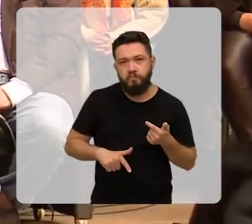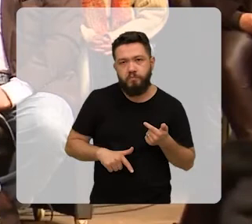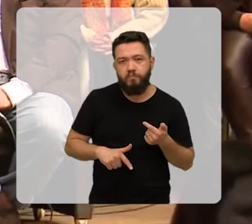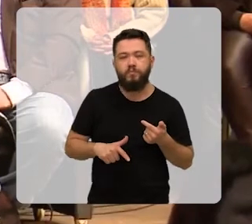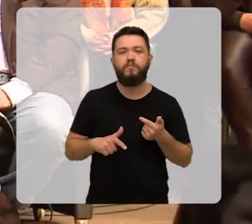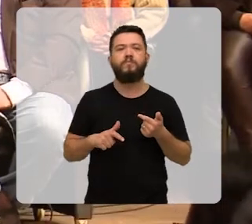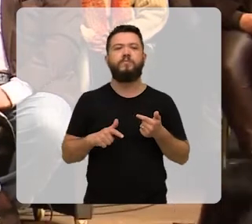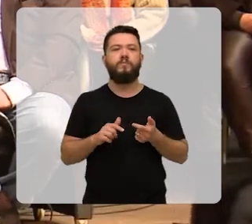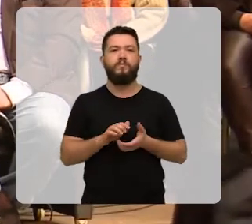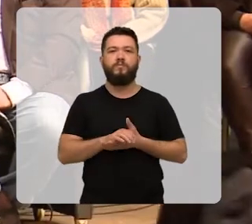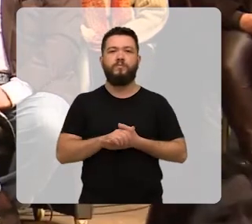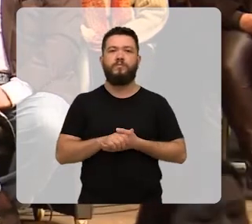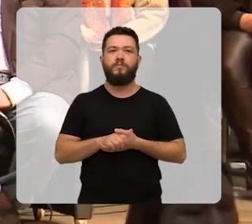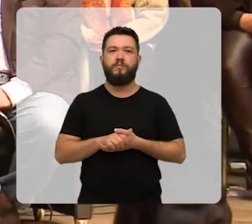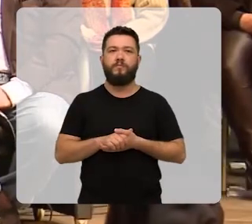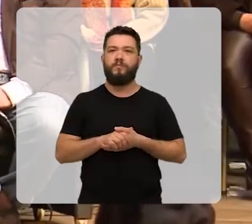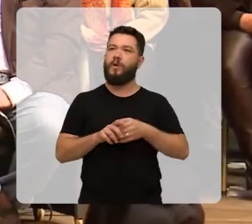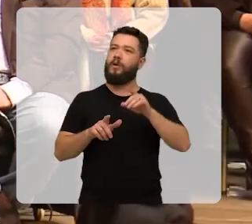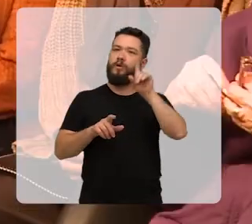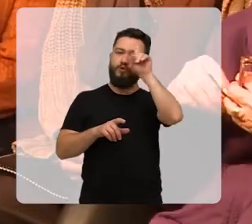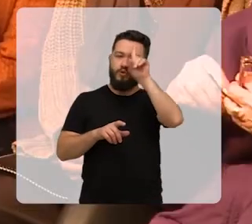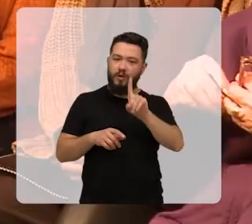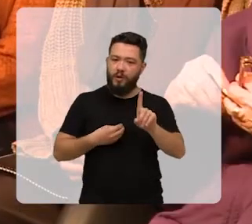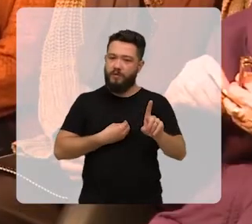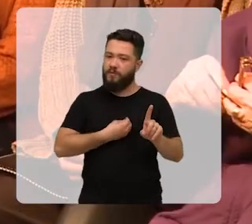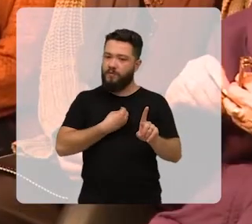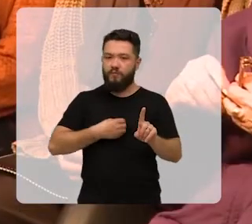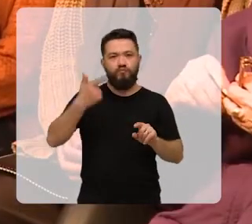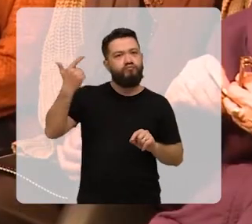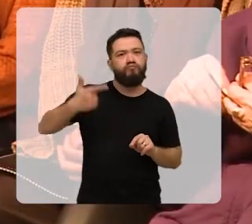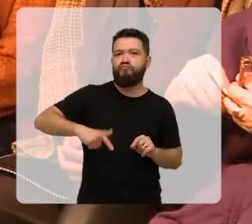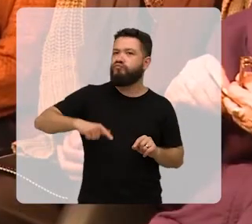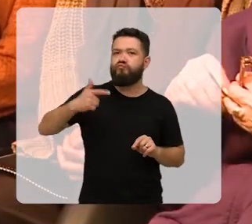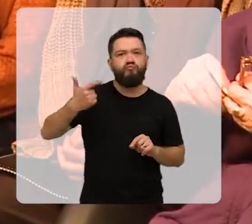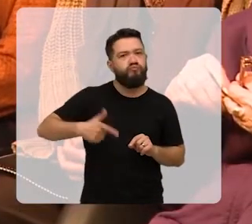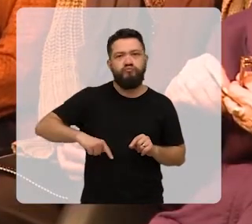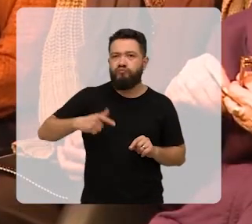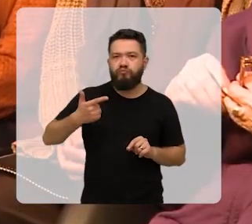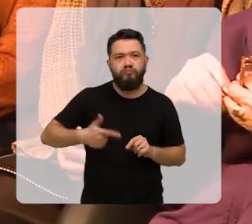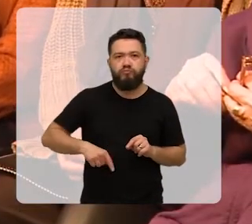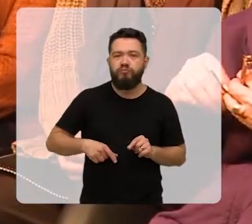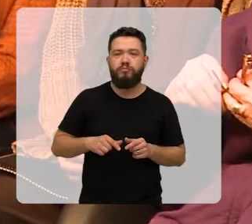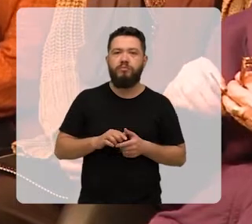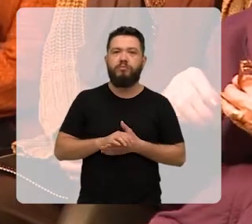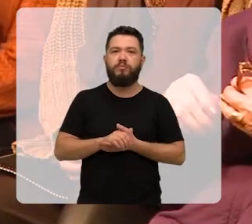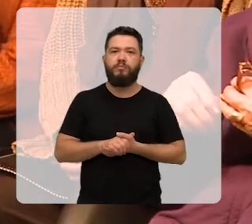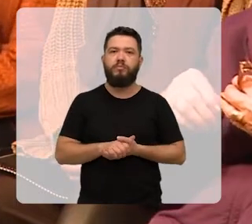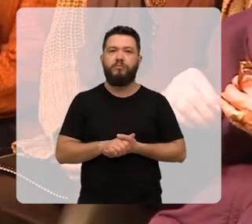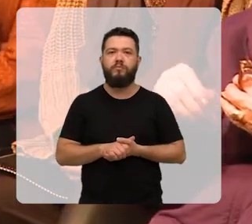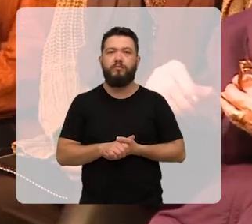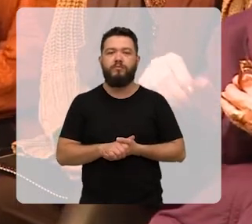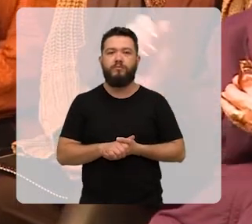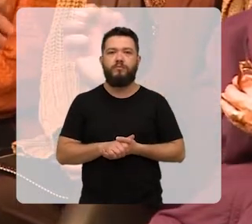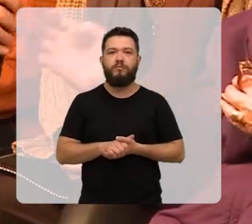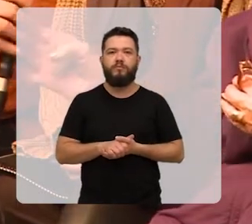direitos de existência de toda pessoa da raça humana